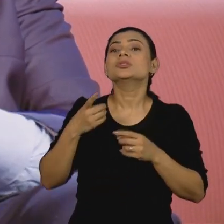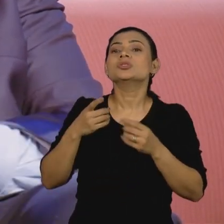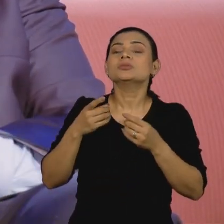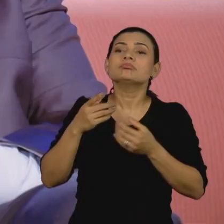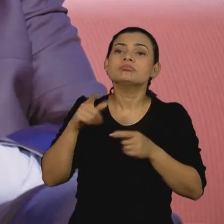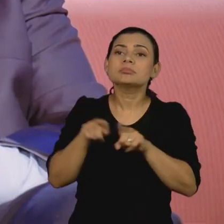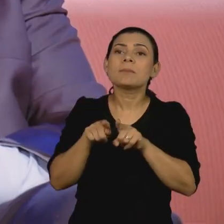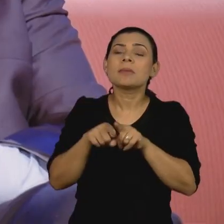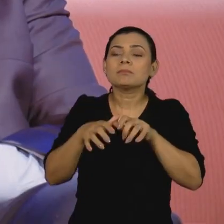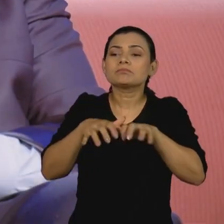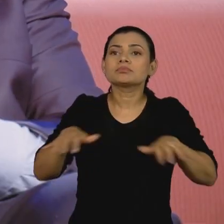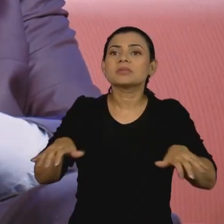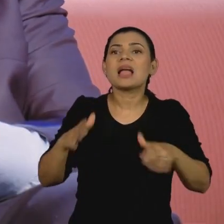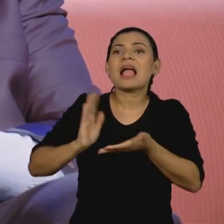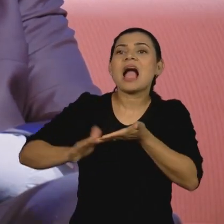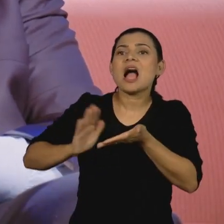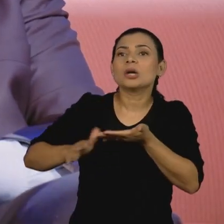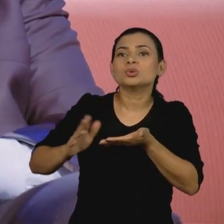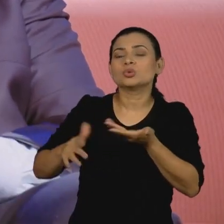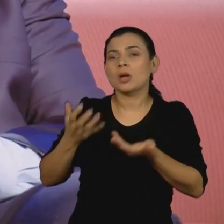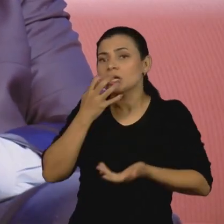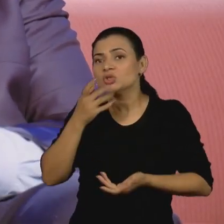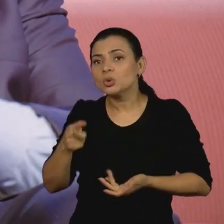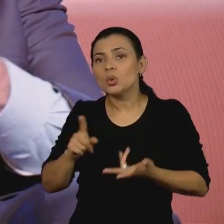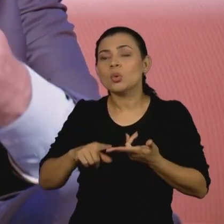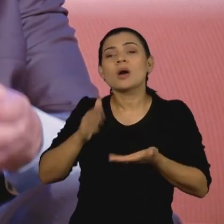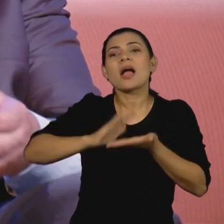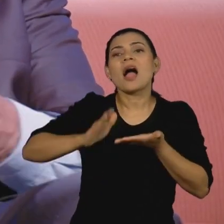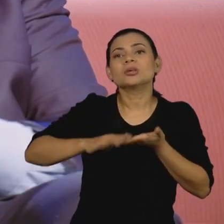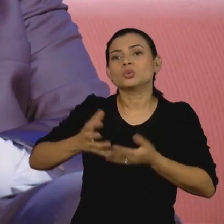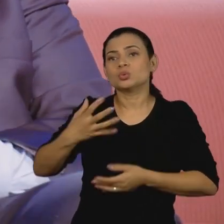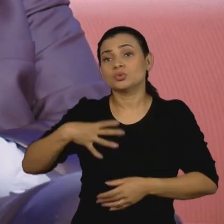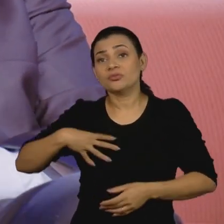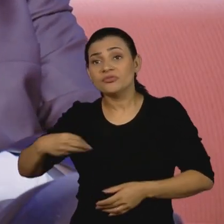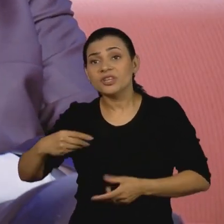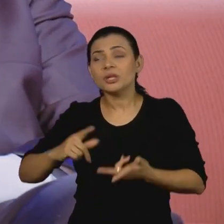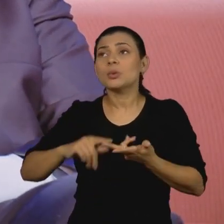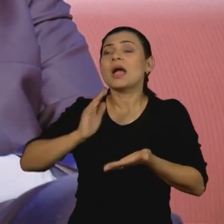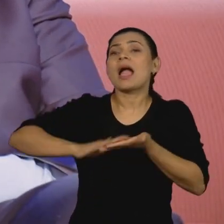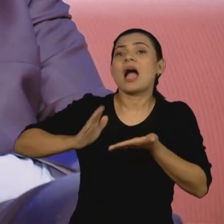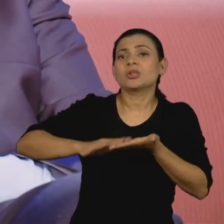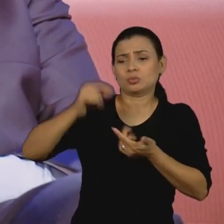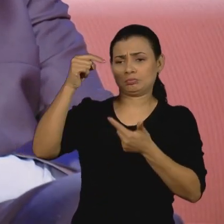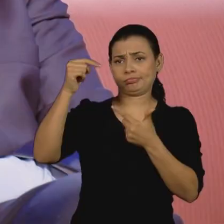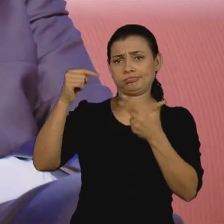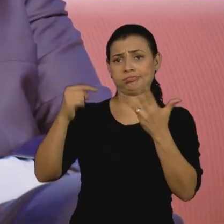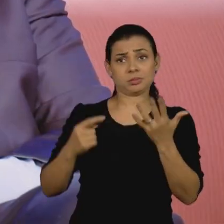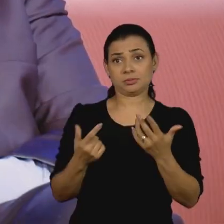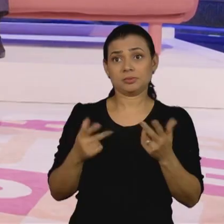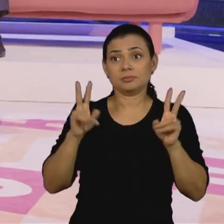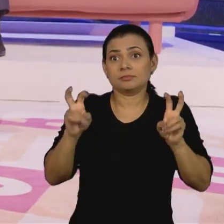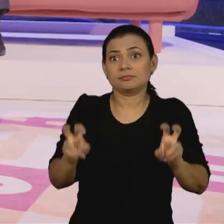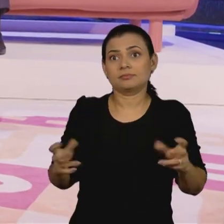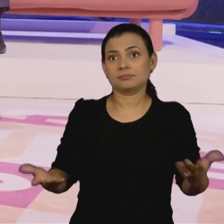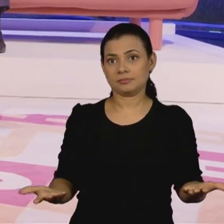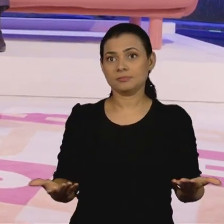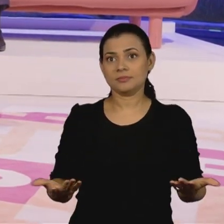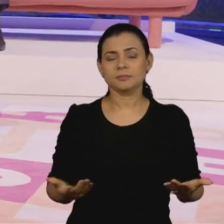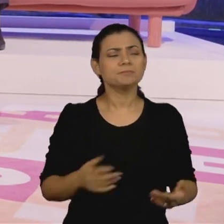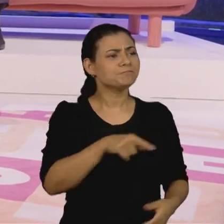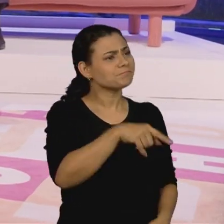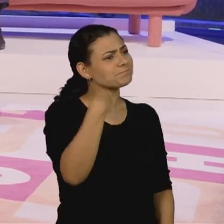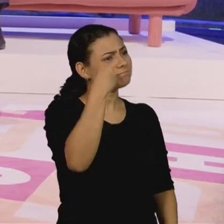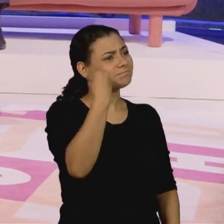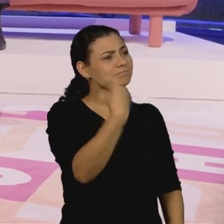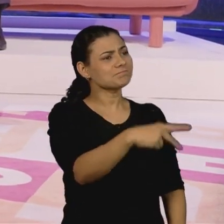divisão de custos em relação a filhos, a animais, tem muitos temas assim. O ministro, na sua